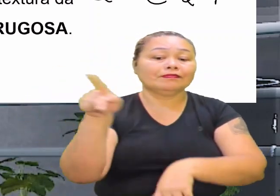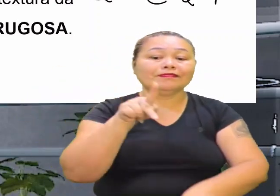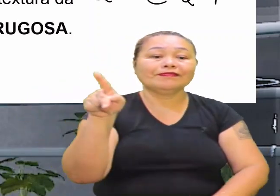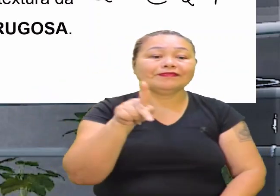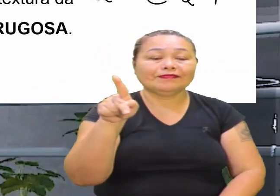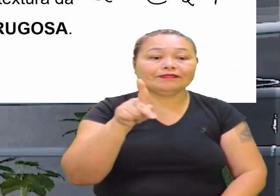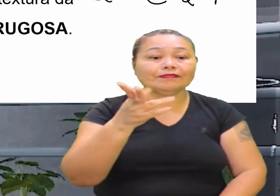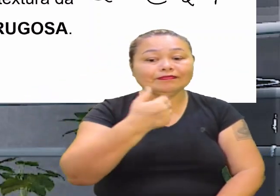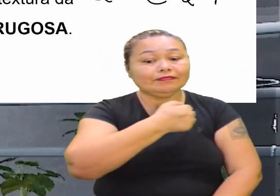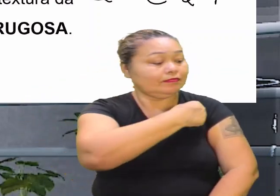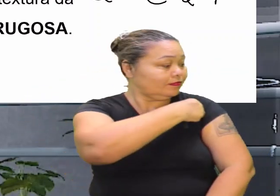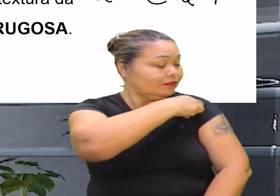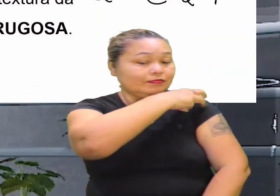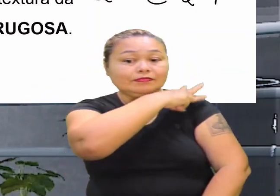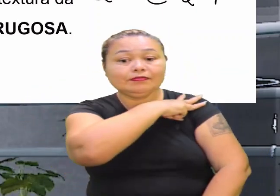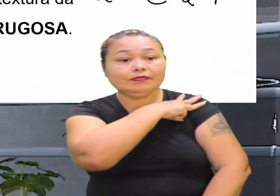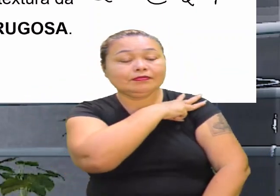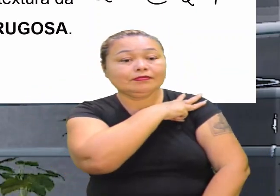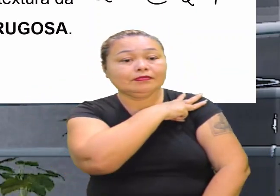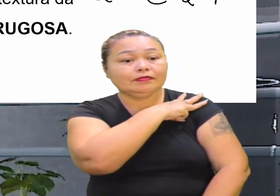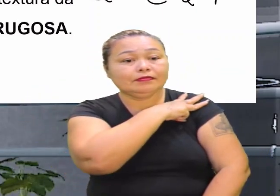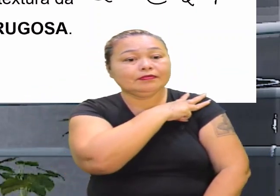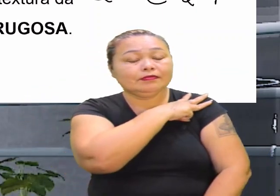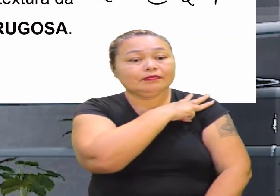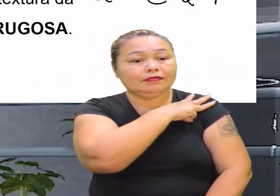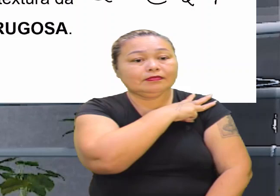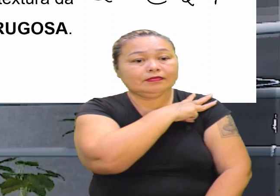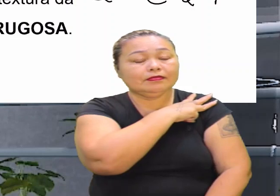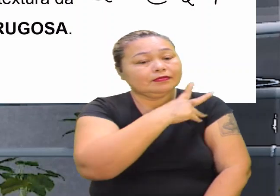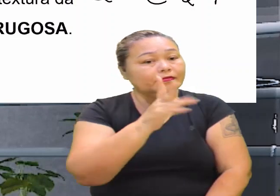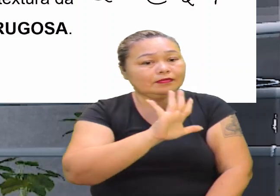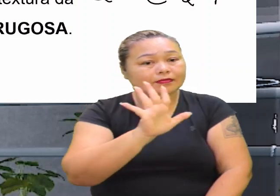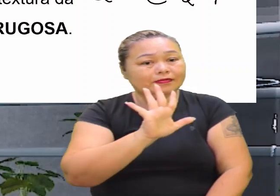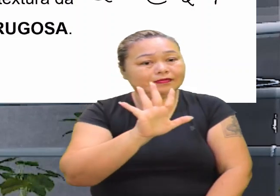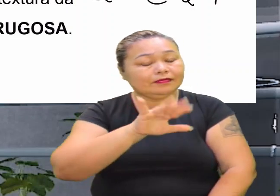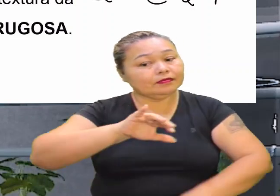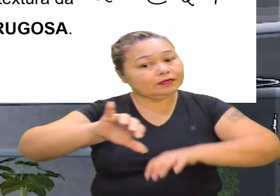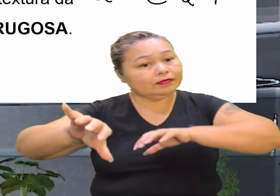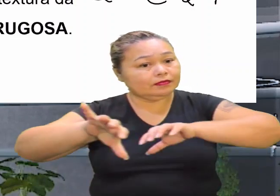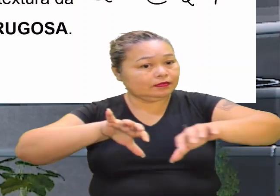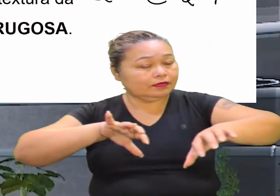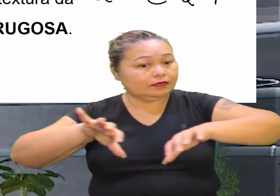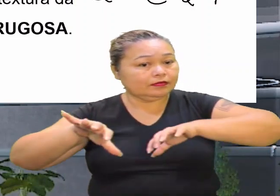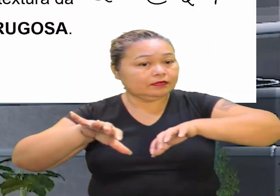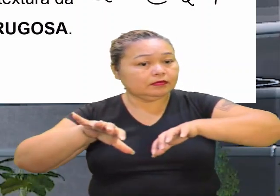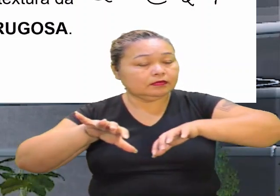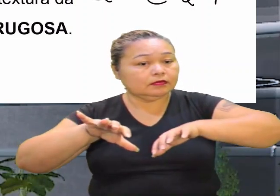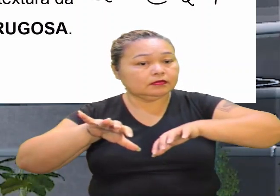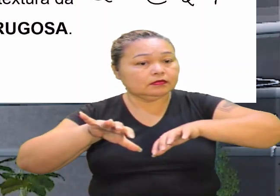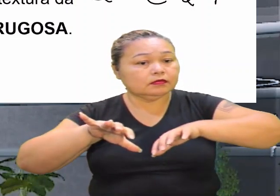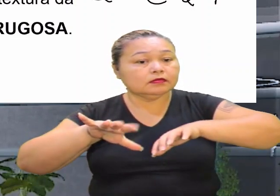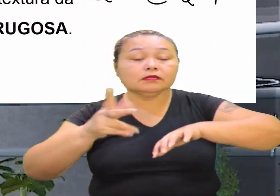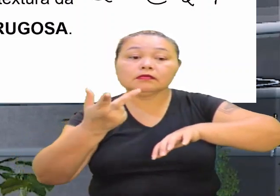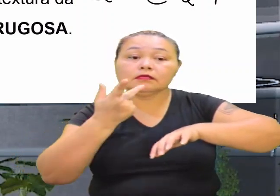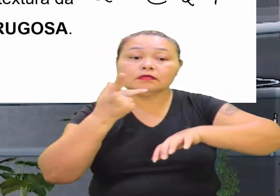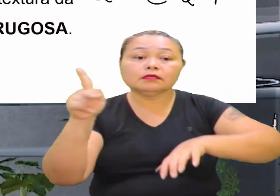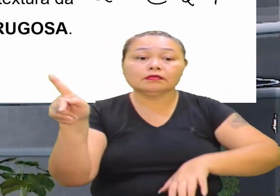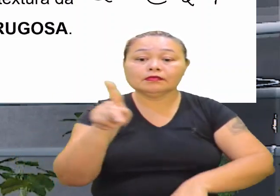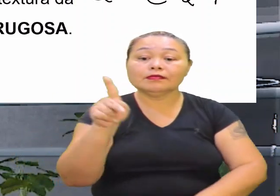do ensino médio. E não fazendo separação, mas não tem como fazer, vou falar com